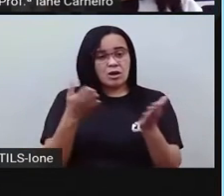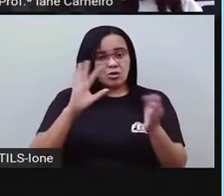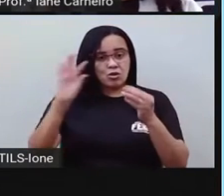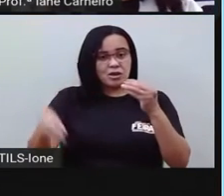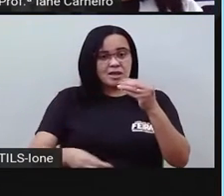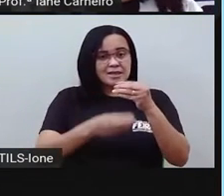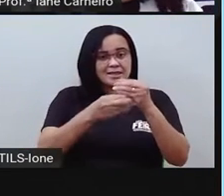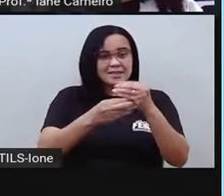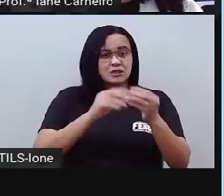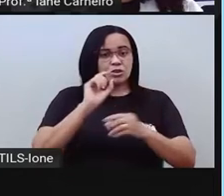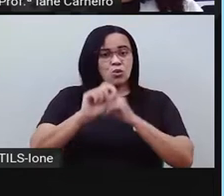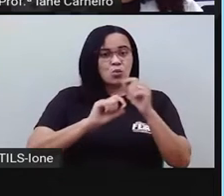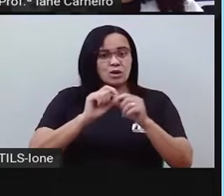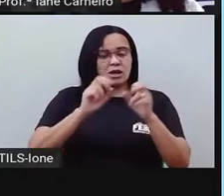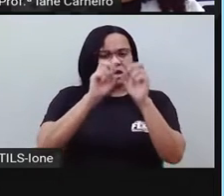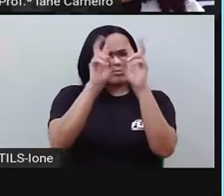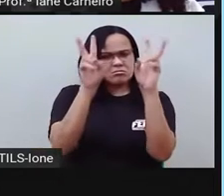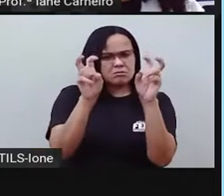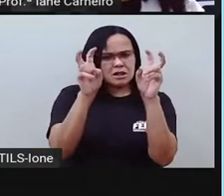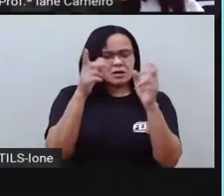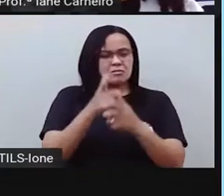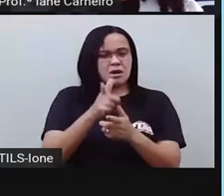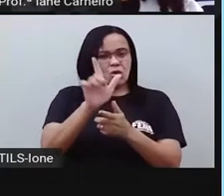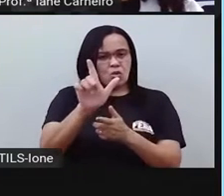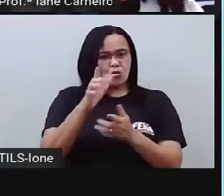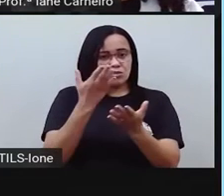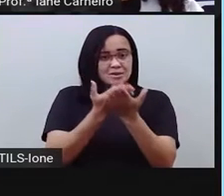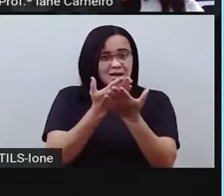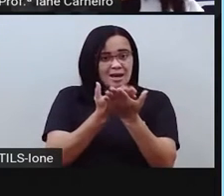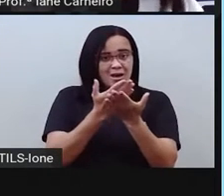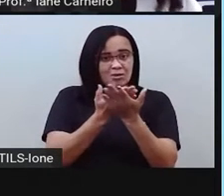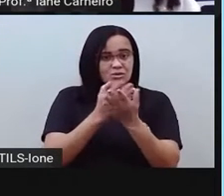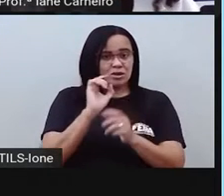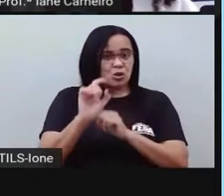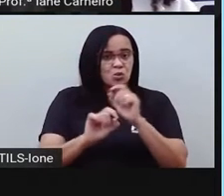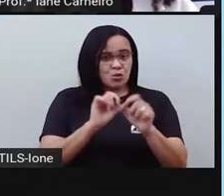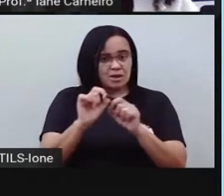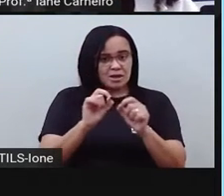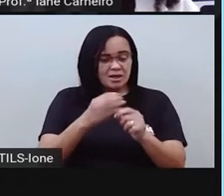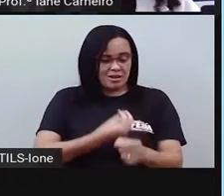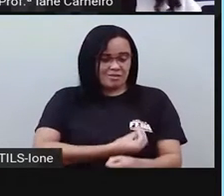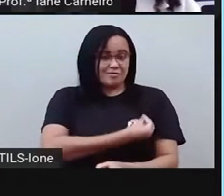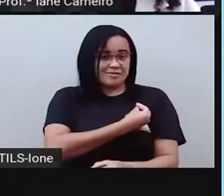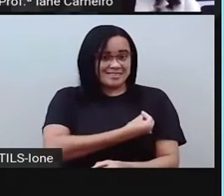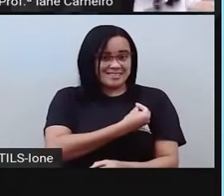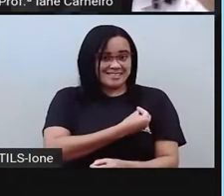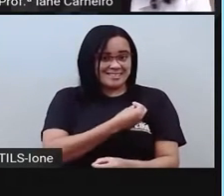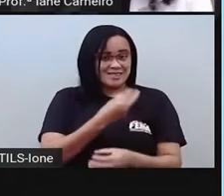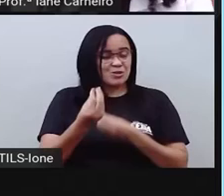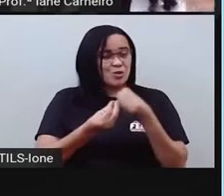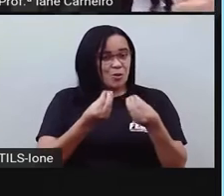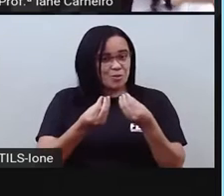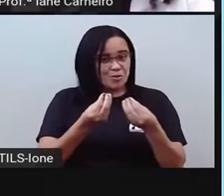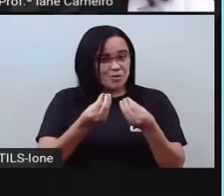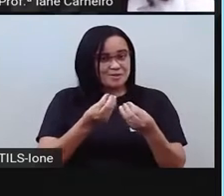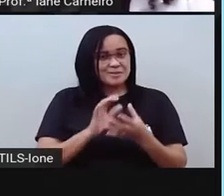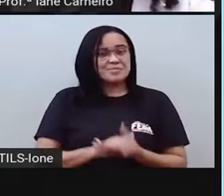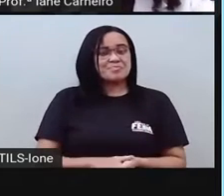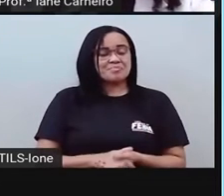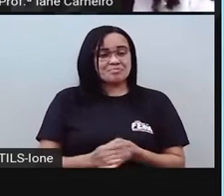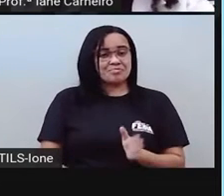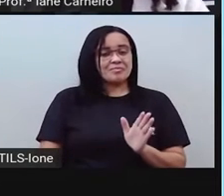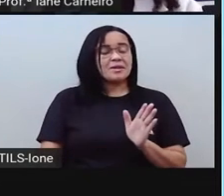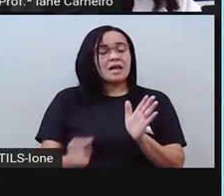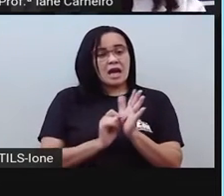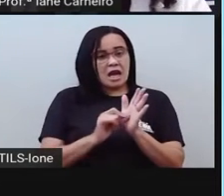acrescentar mais uma temática em nossa aula, que é a convivência, né? Então, a identidade, a